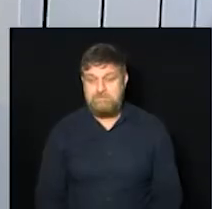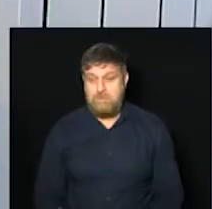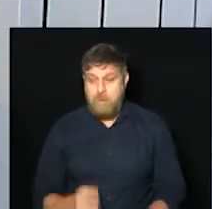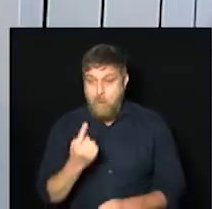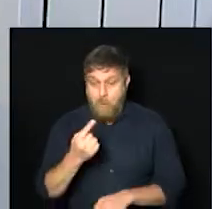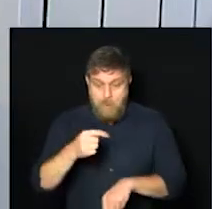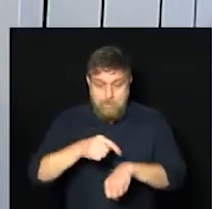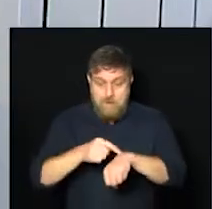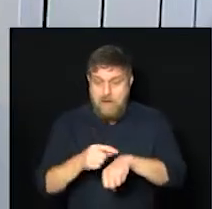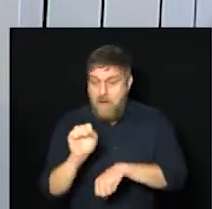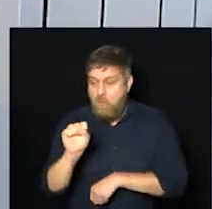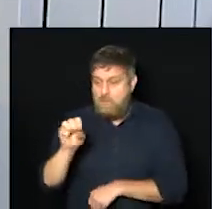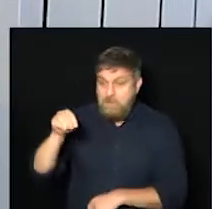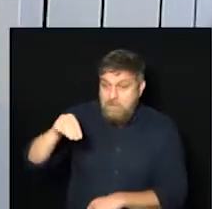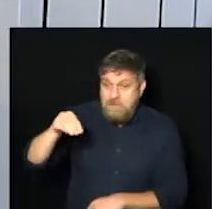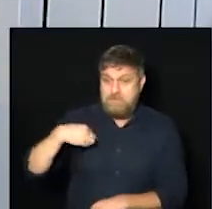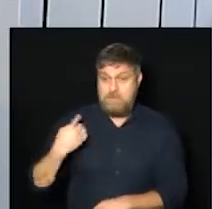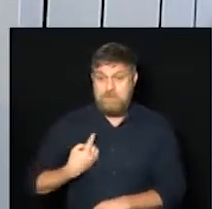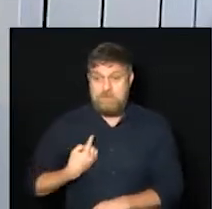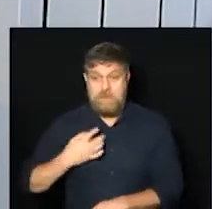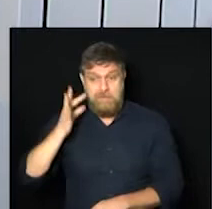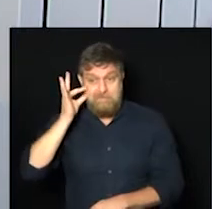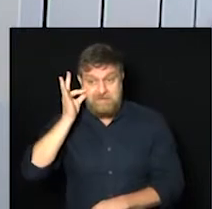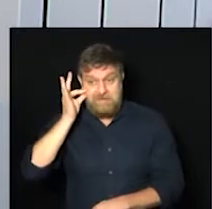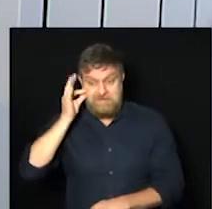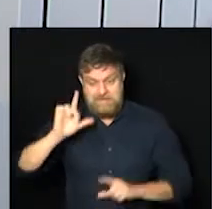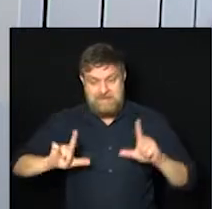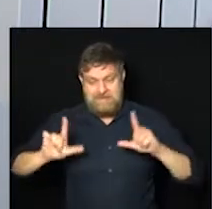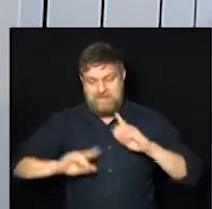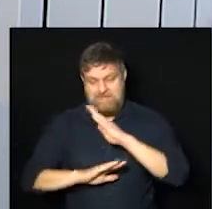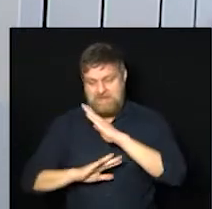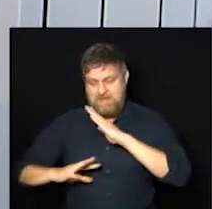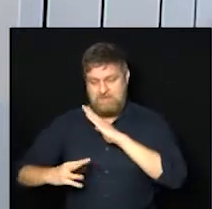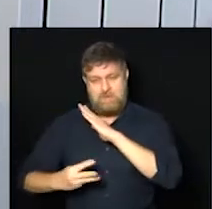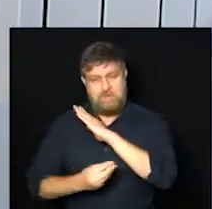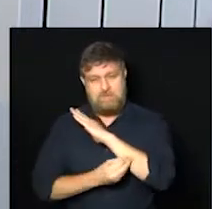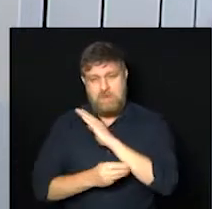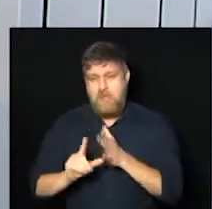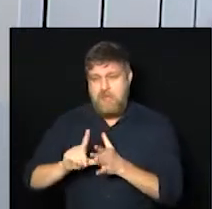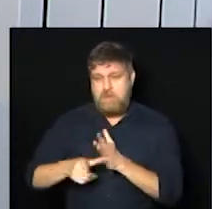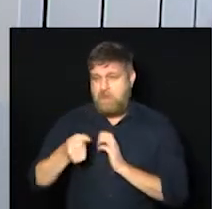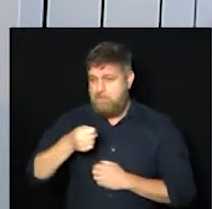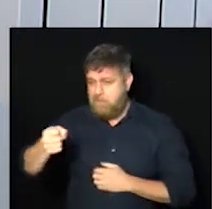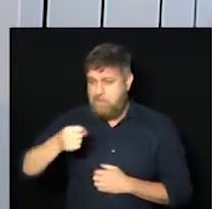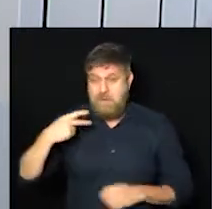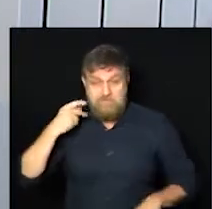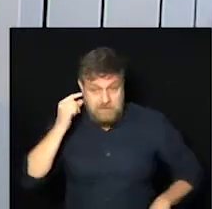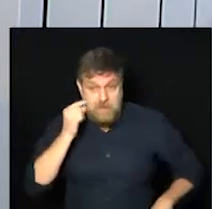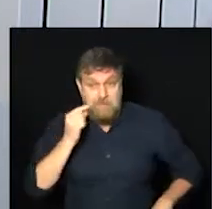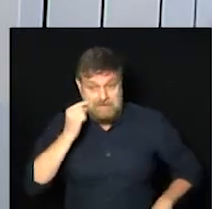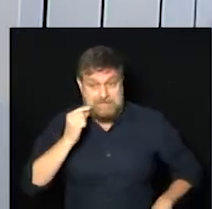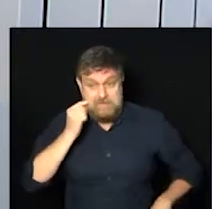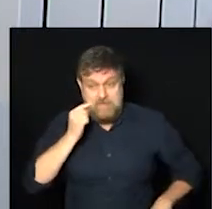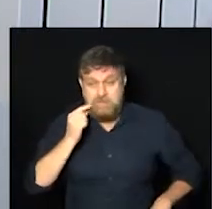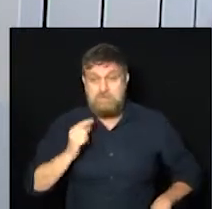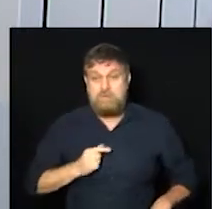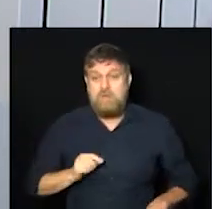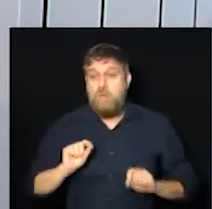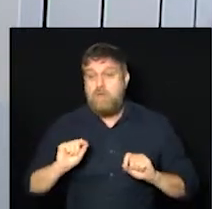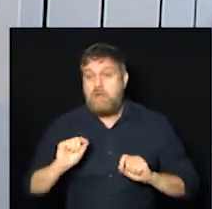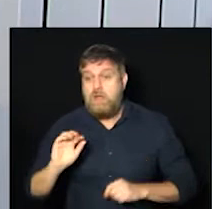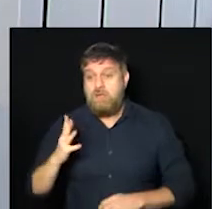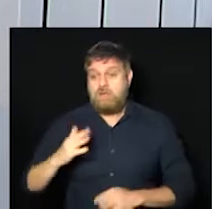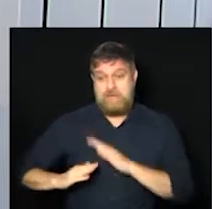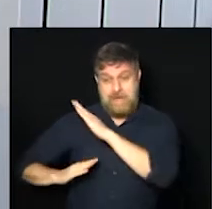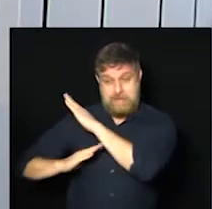Hora e 8 minutos, nós estamos ao vivo aqui no Câmara Total e após a entrevista com o vereador Marcelo Silva, vamos continuar